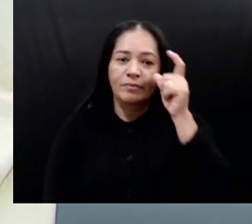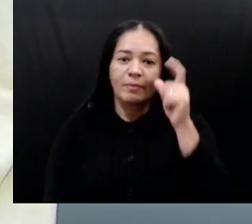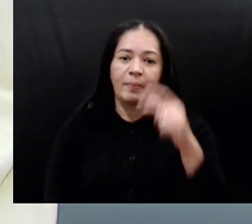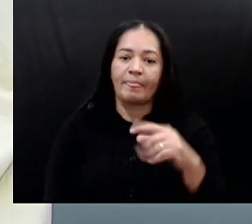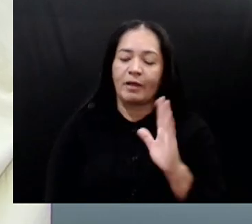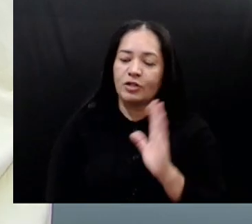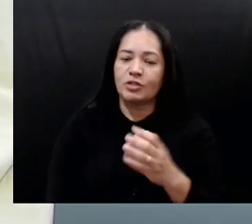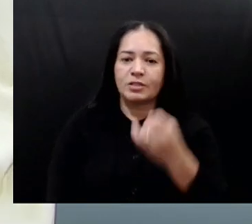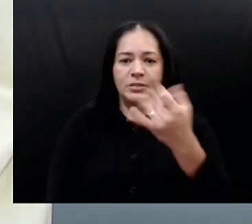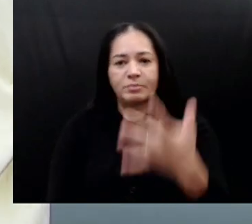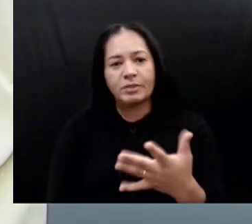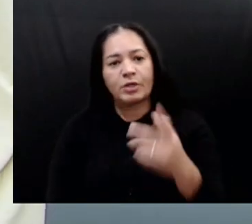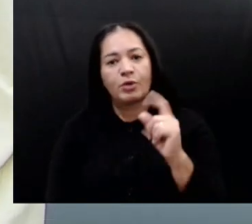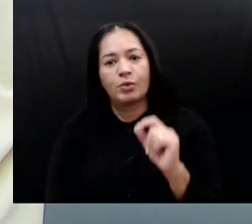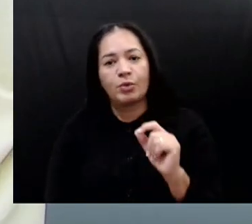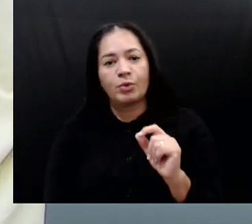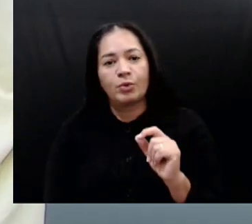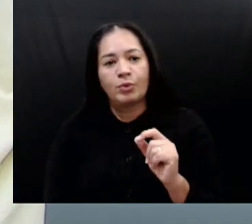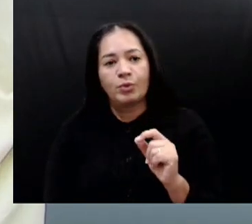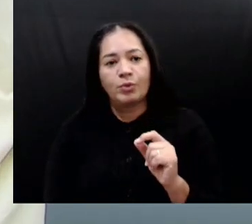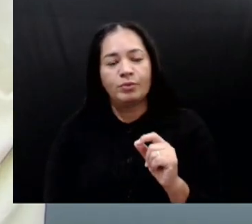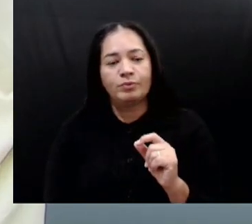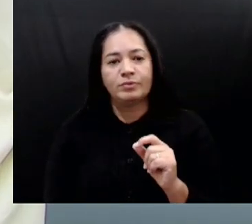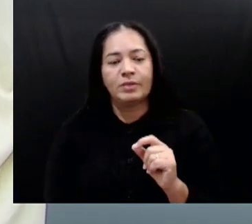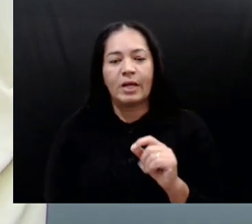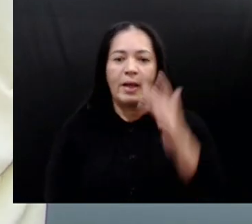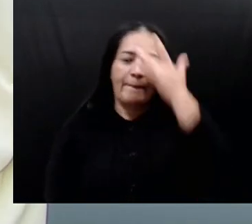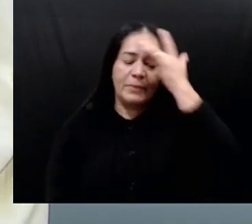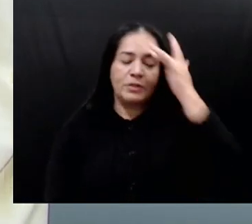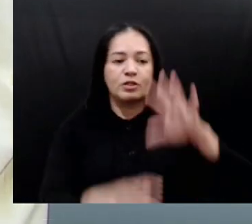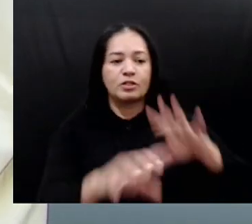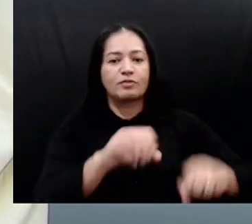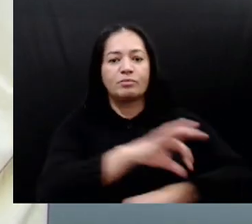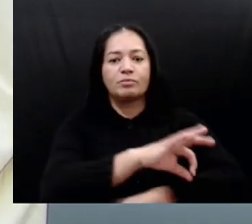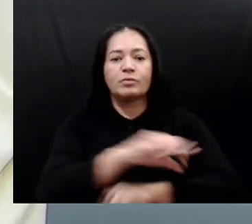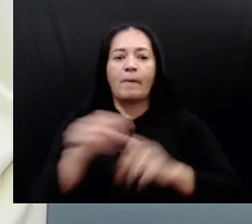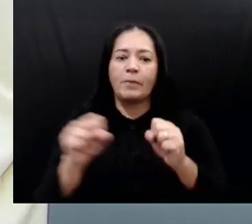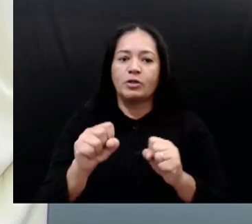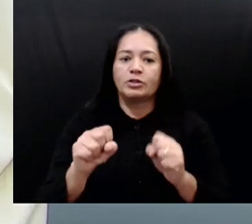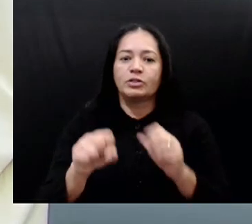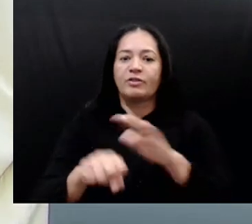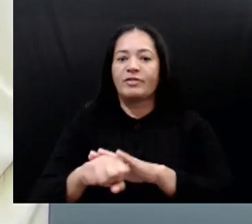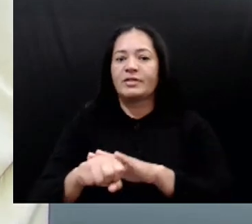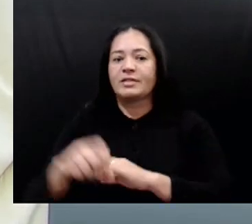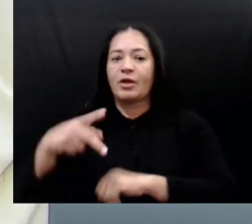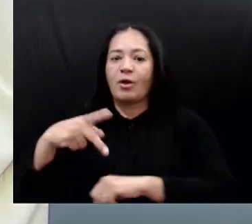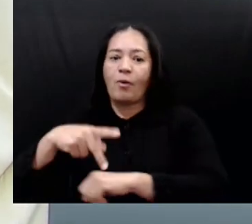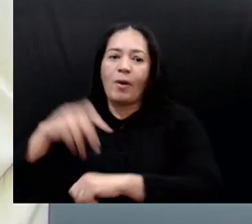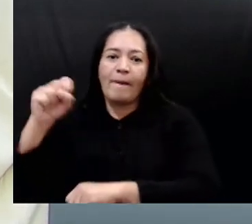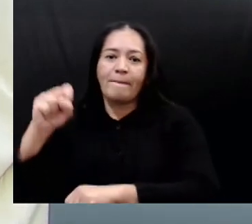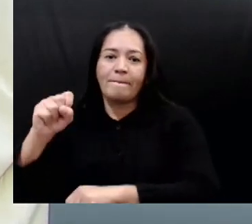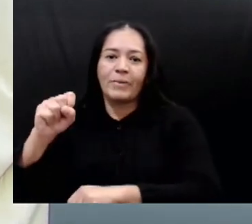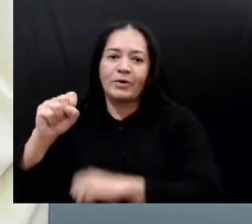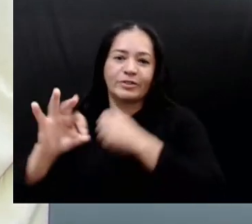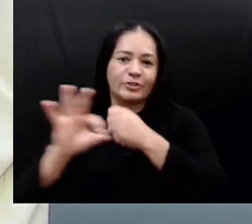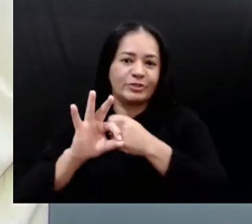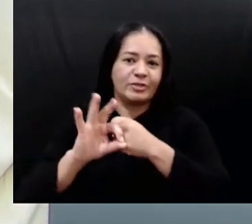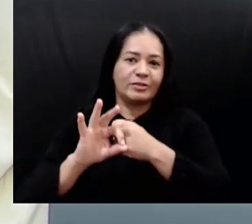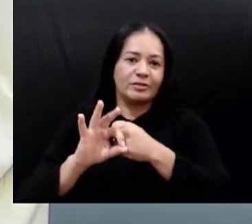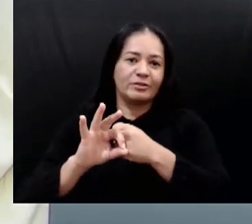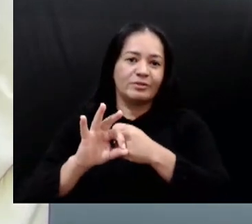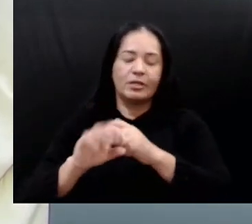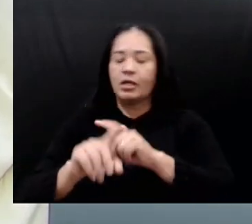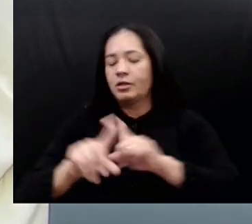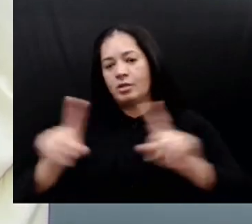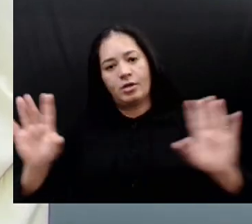você. O cara se formou em arquitetura, ele pode fazer uma pós em direito. Aí, ou não? Não, aí depende. Para deixar bem claro para o pessoal em casa.